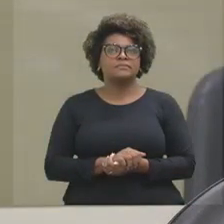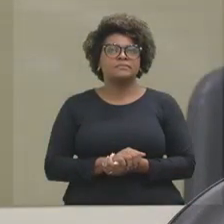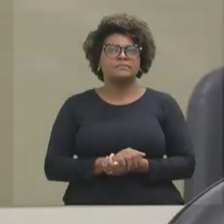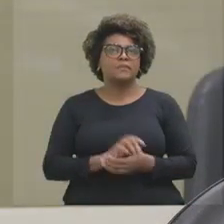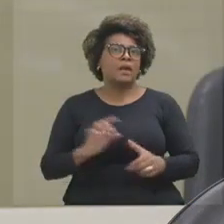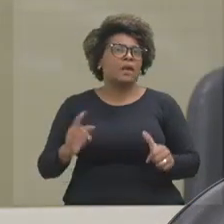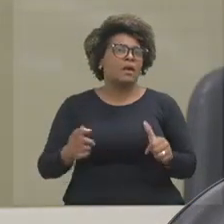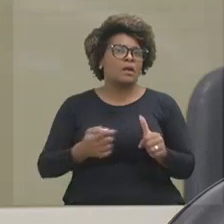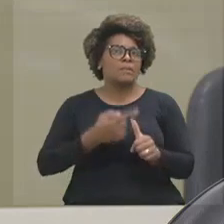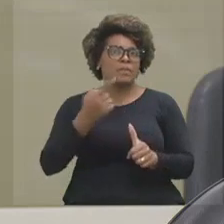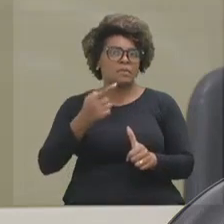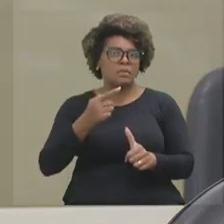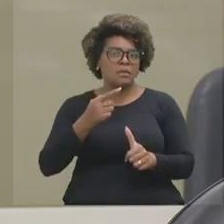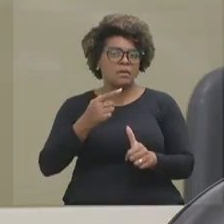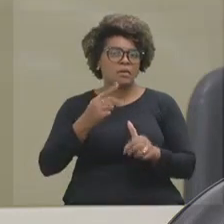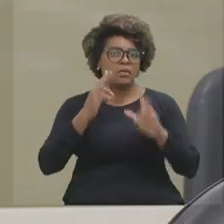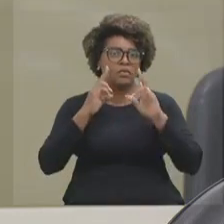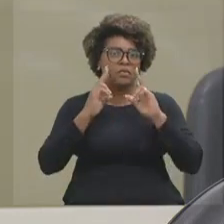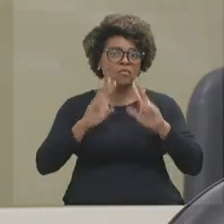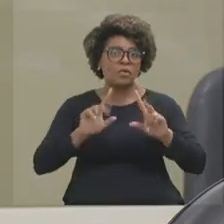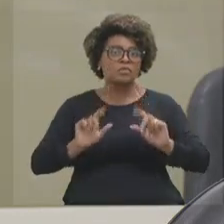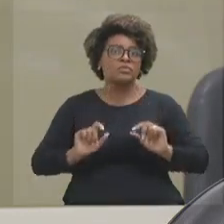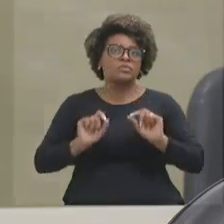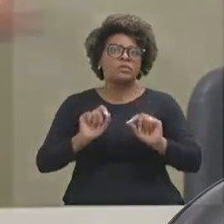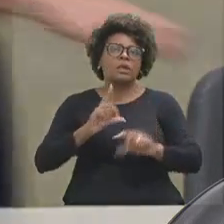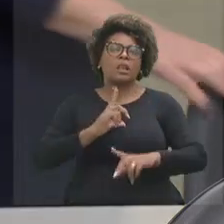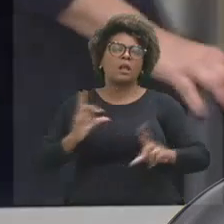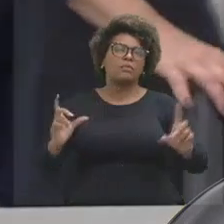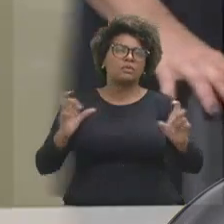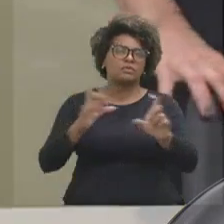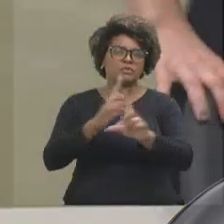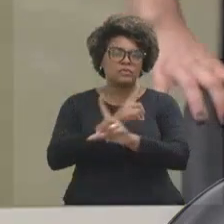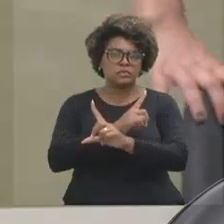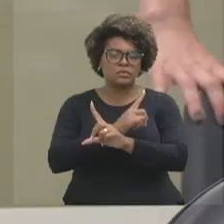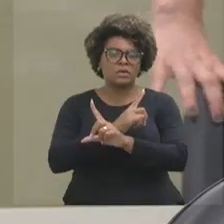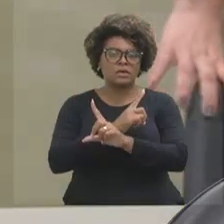que nós temos visto de dificuldades